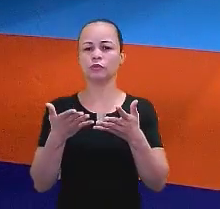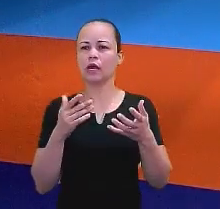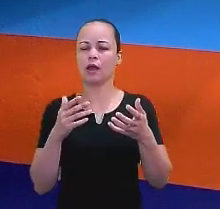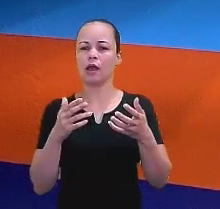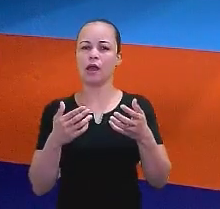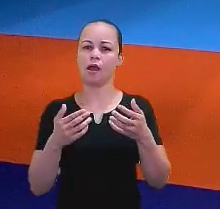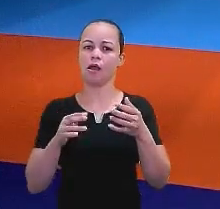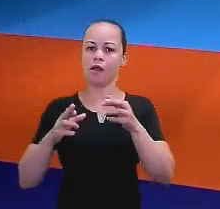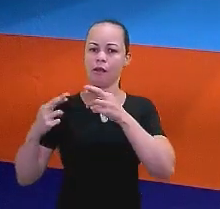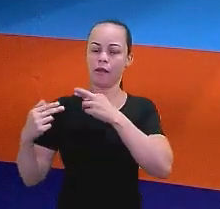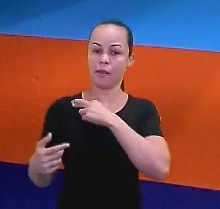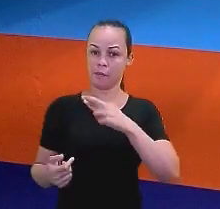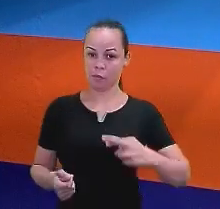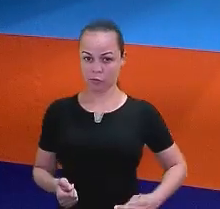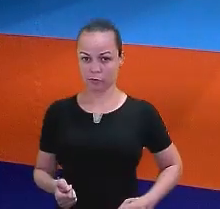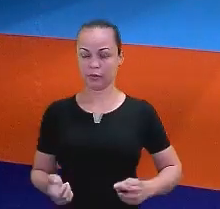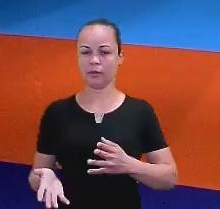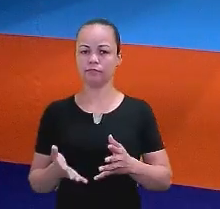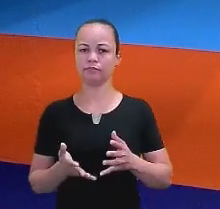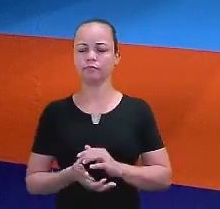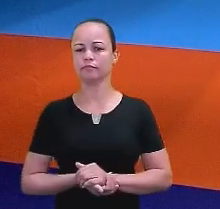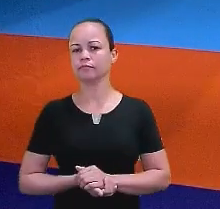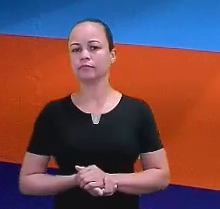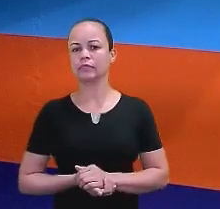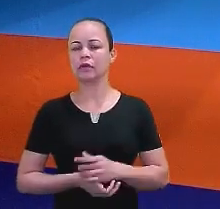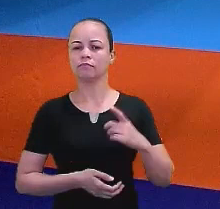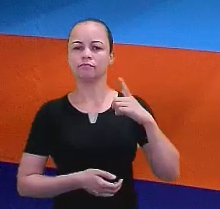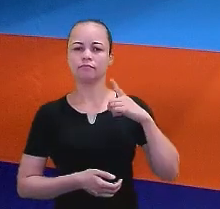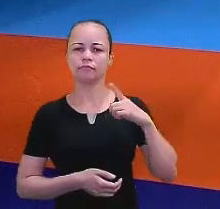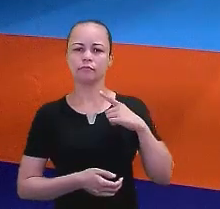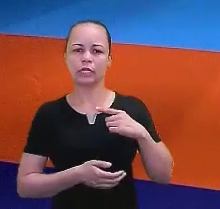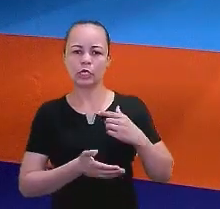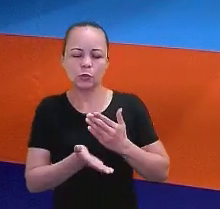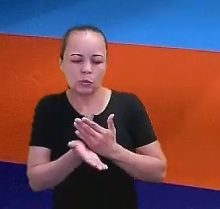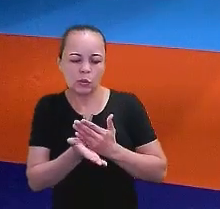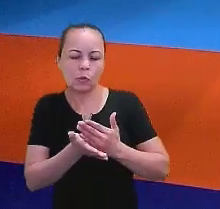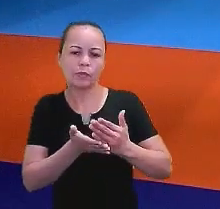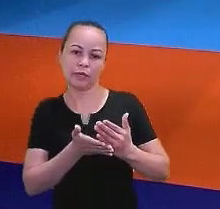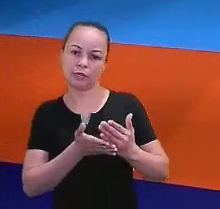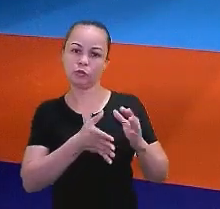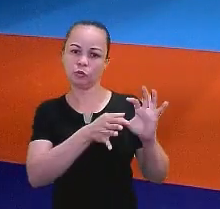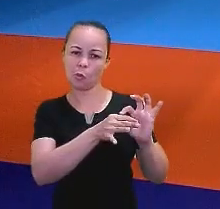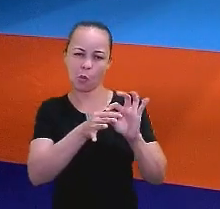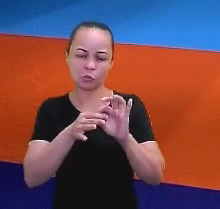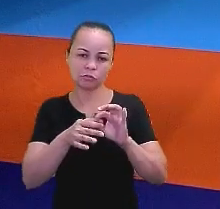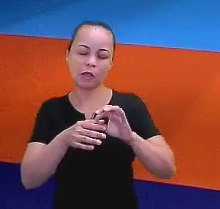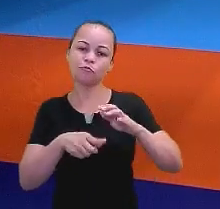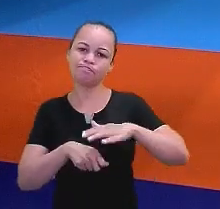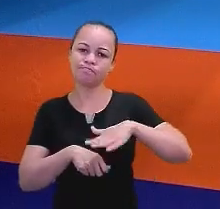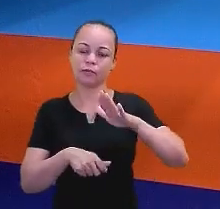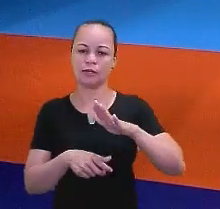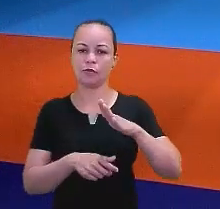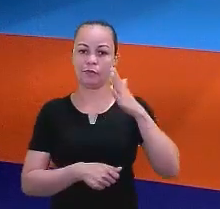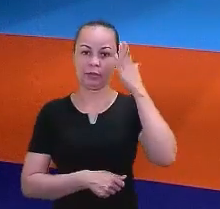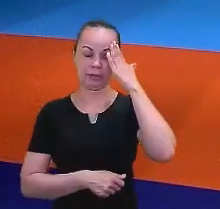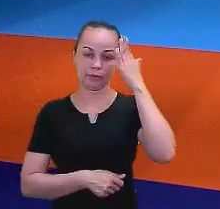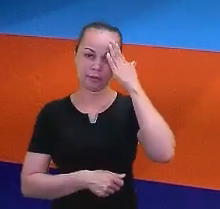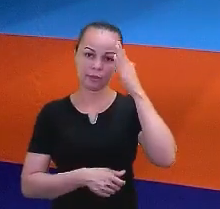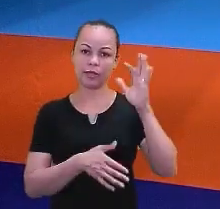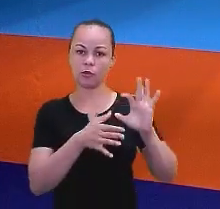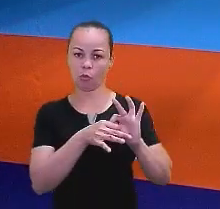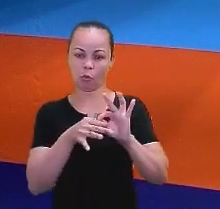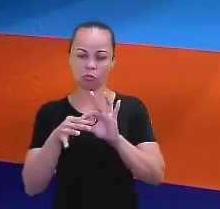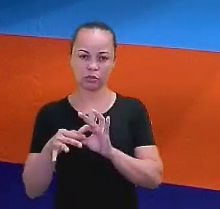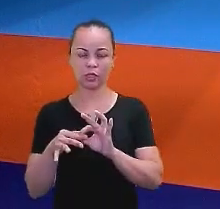República advém ou ela tem início de um contexto maior, e para entender esse contexto